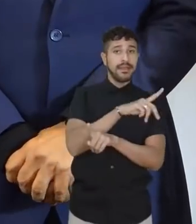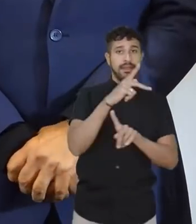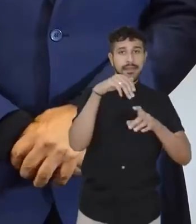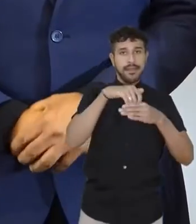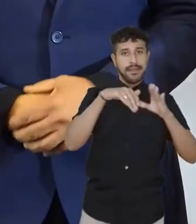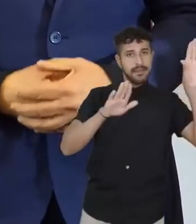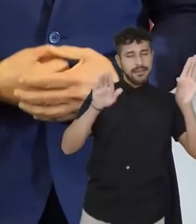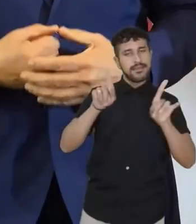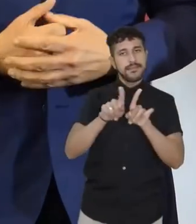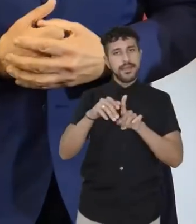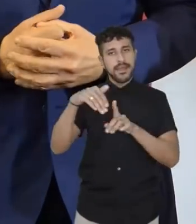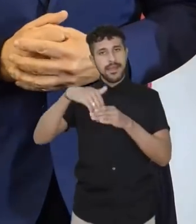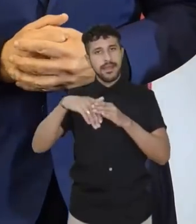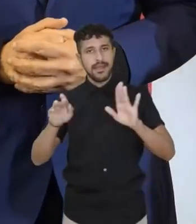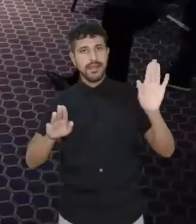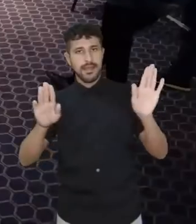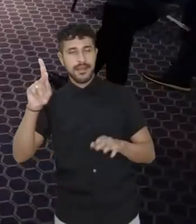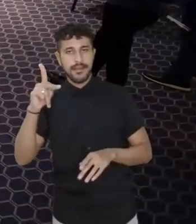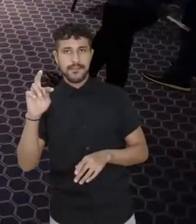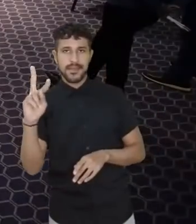campanha.